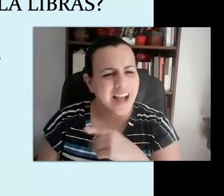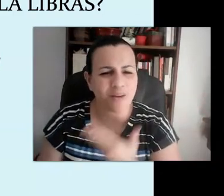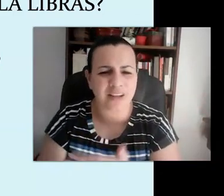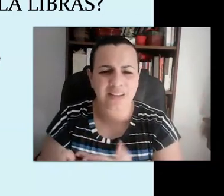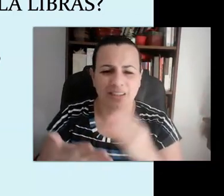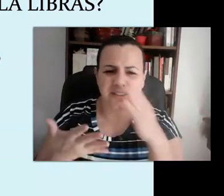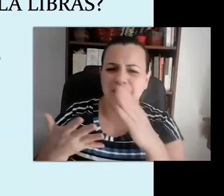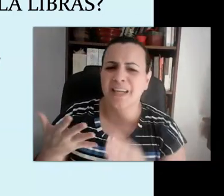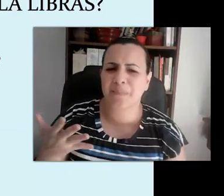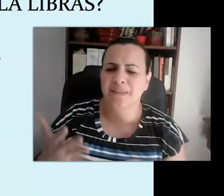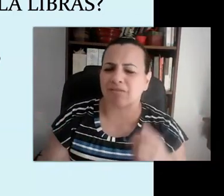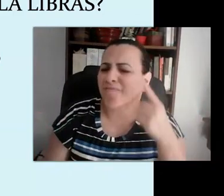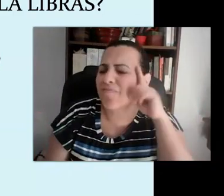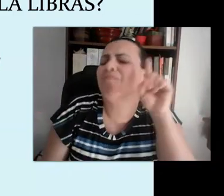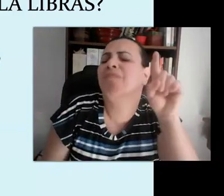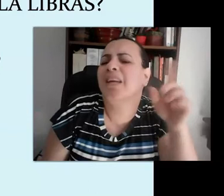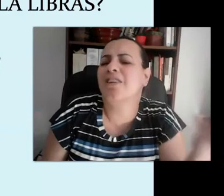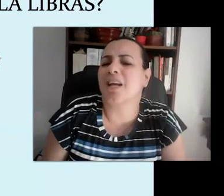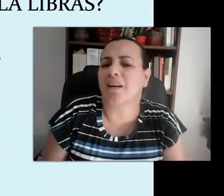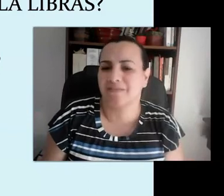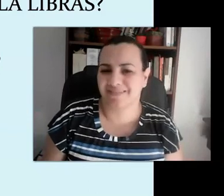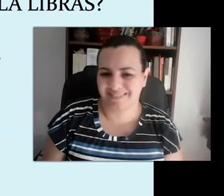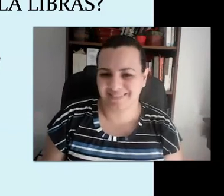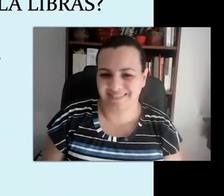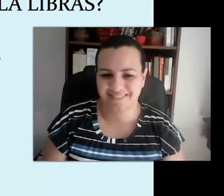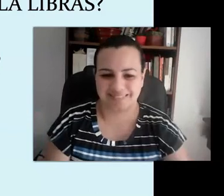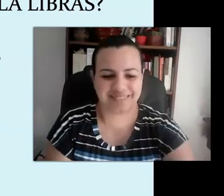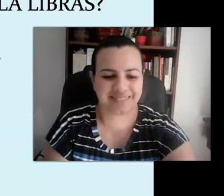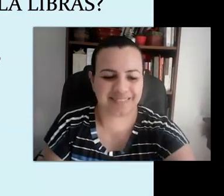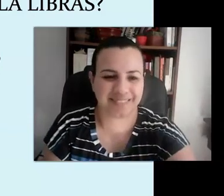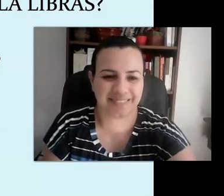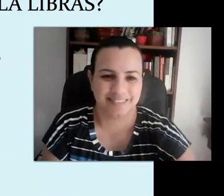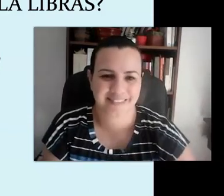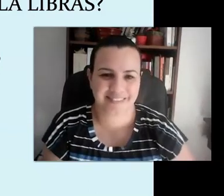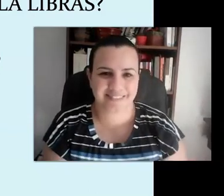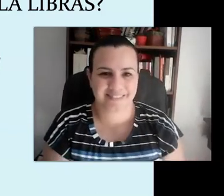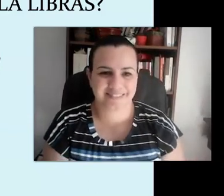Você tem aula de Libras? Que dia?